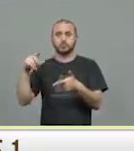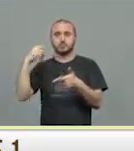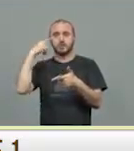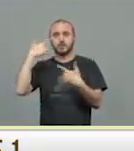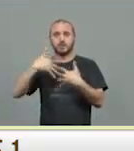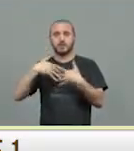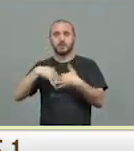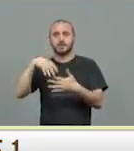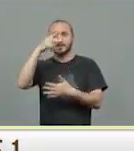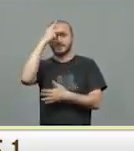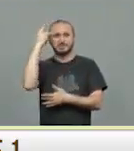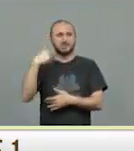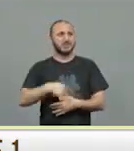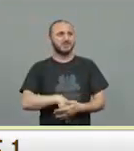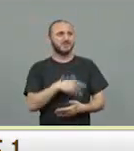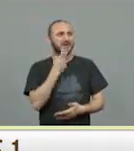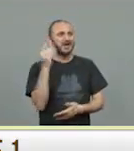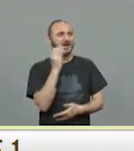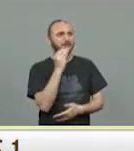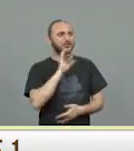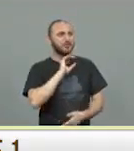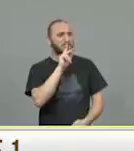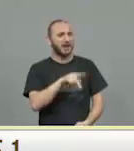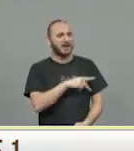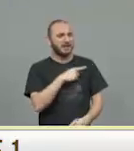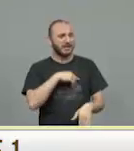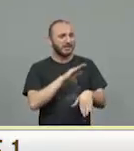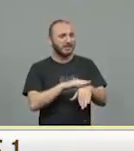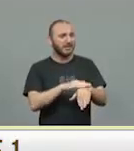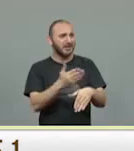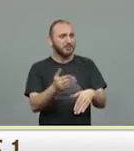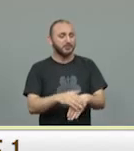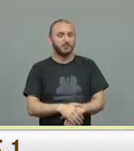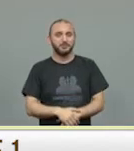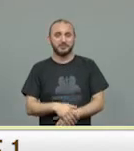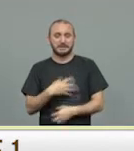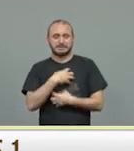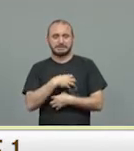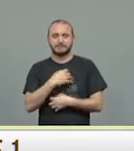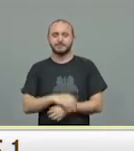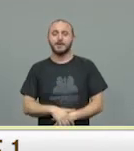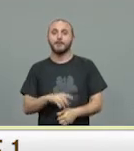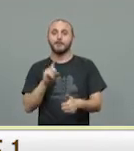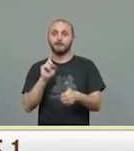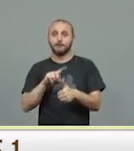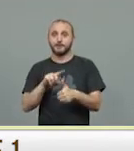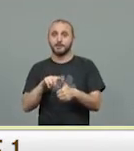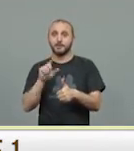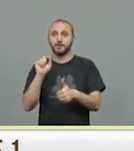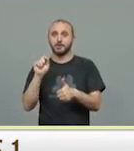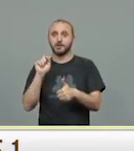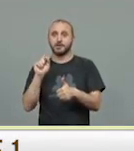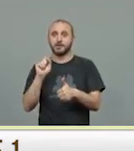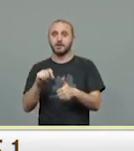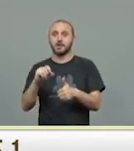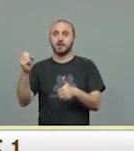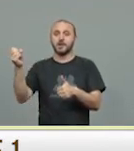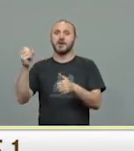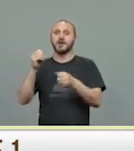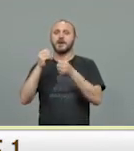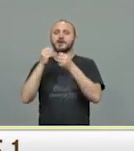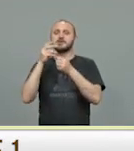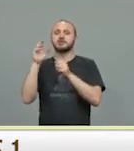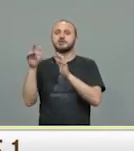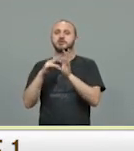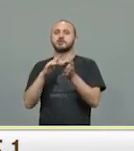me apressando, me dá uma agonia terrível. Primeira das duas últimas, as